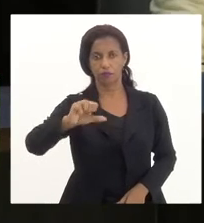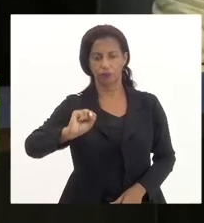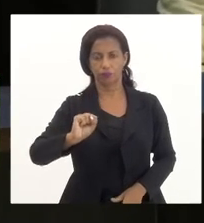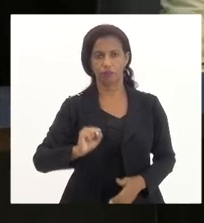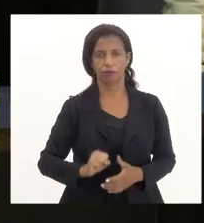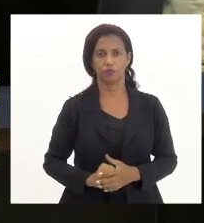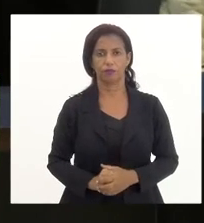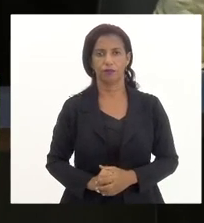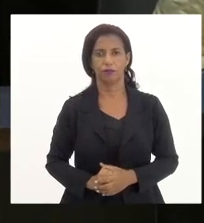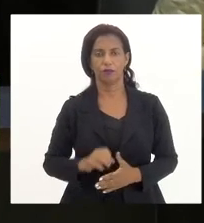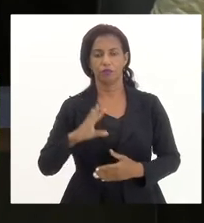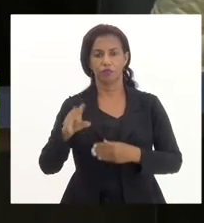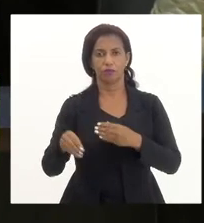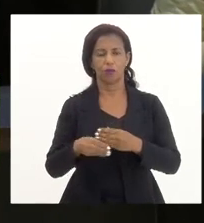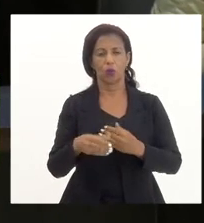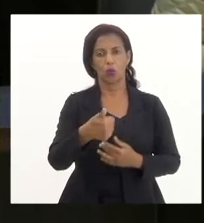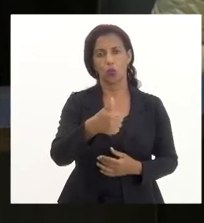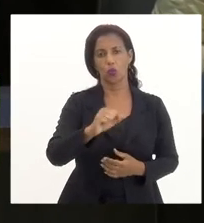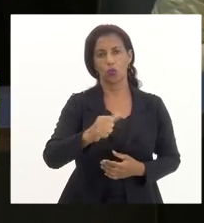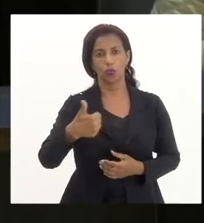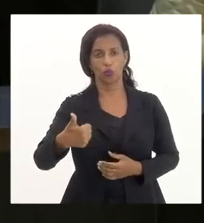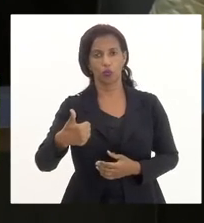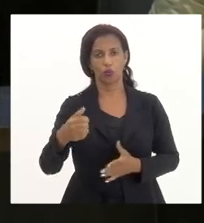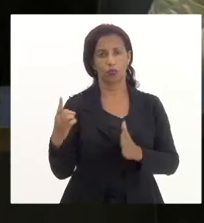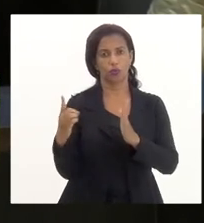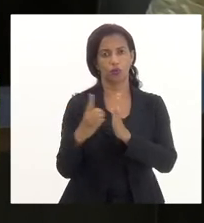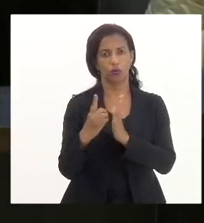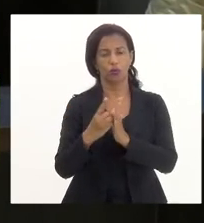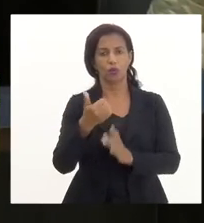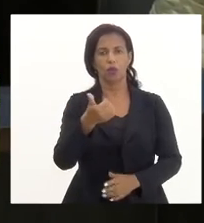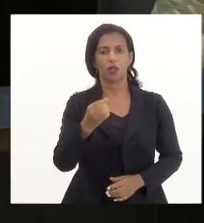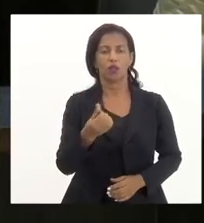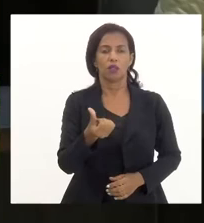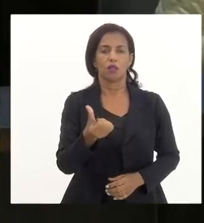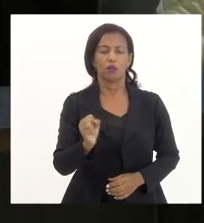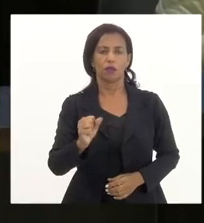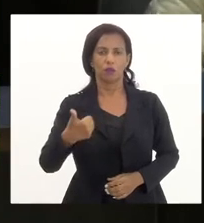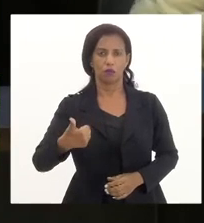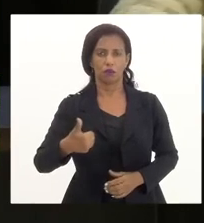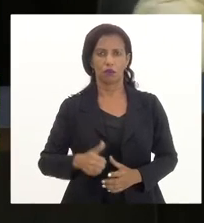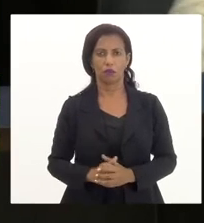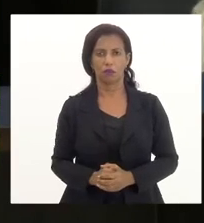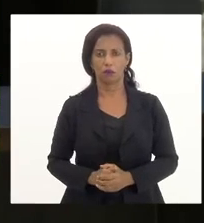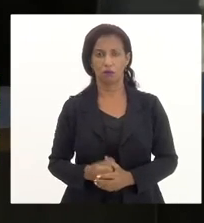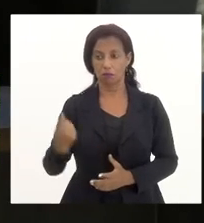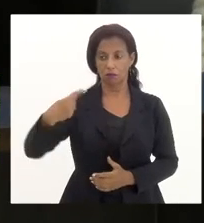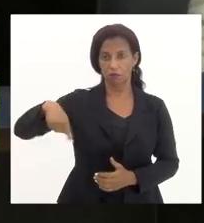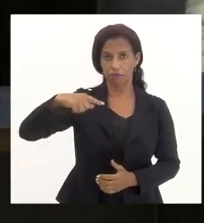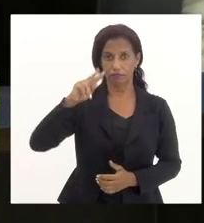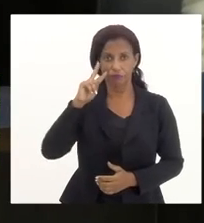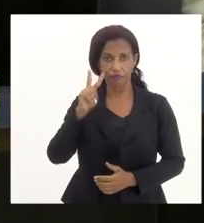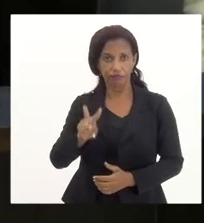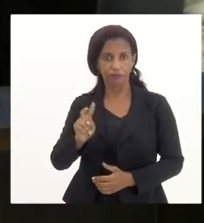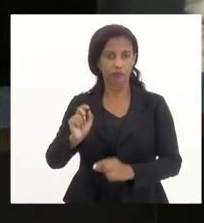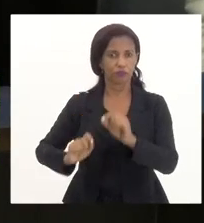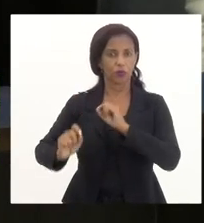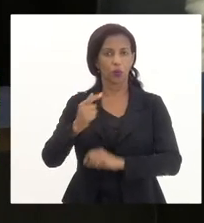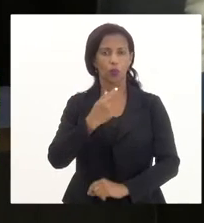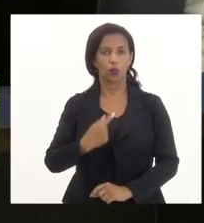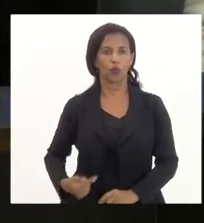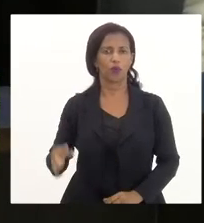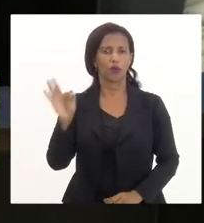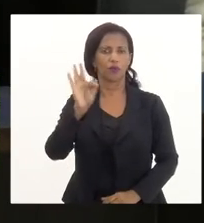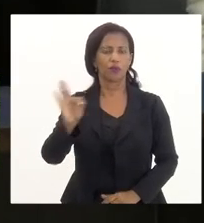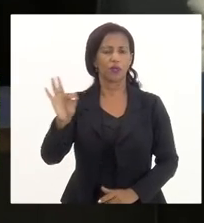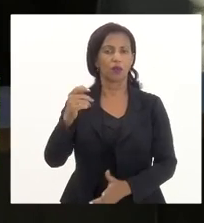é a lei complementar 118 um e o decreto 2.681 a gente vê que o governo